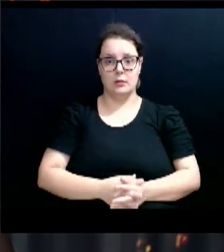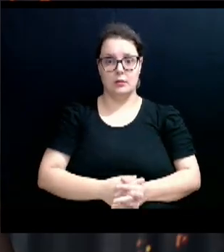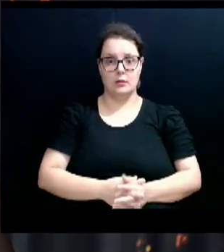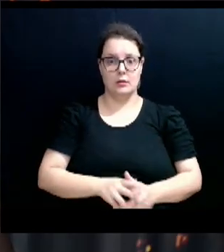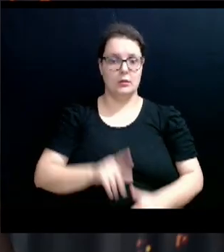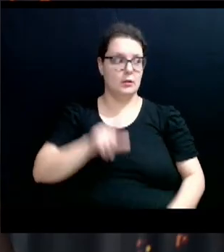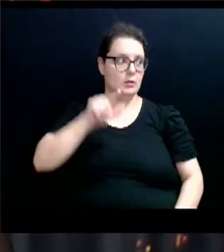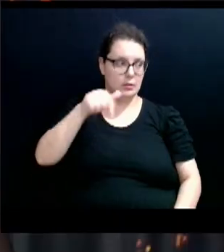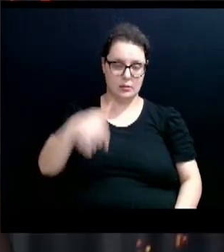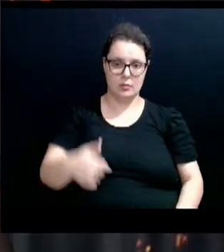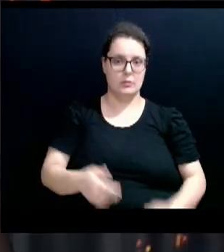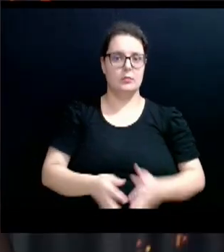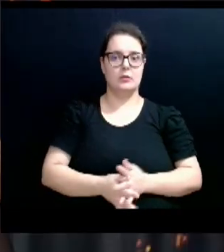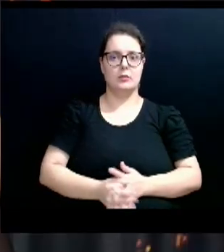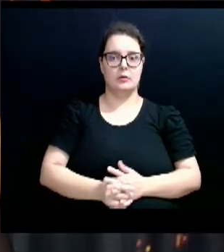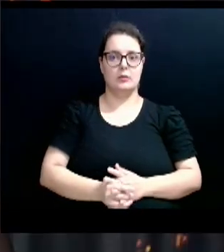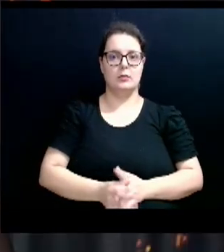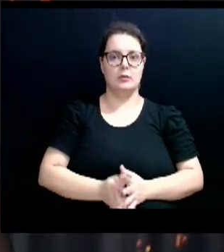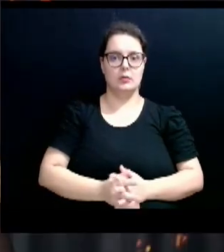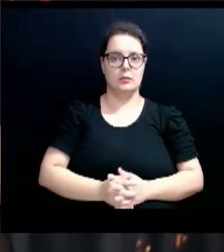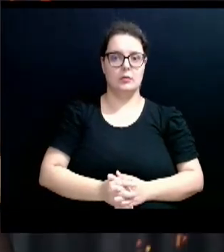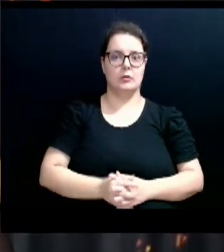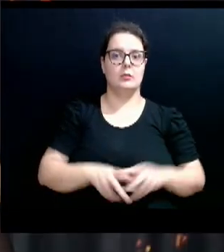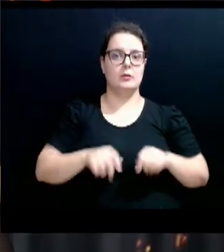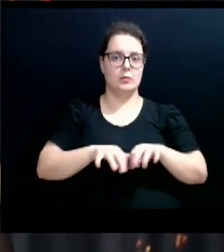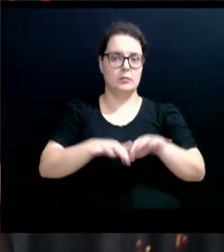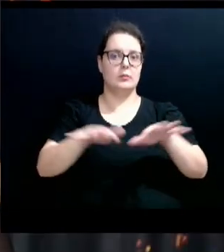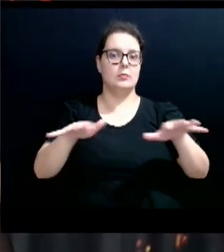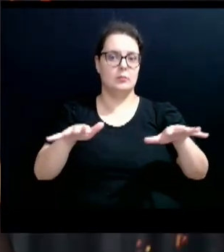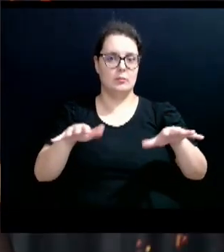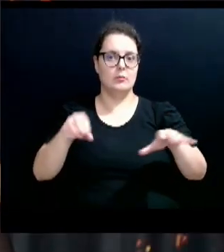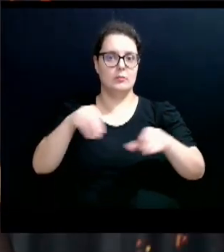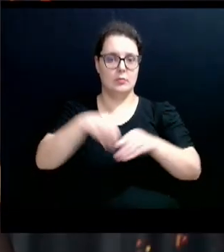a expandir para o interior paulista.